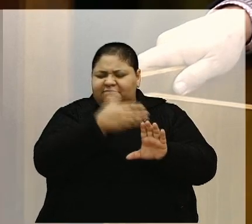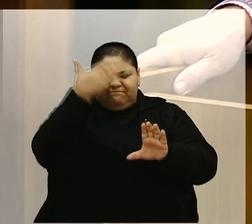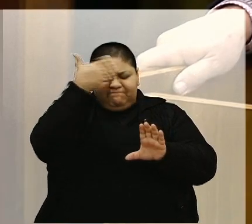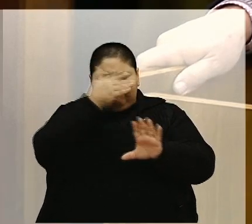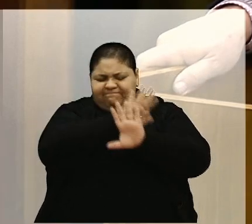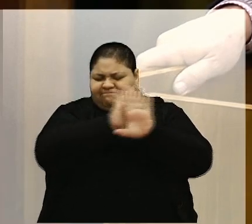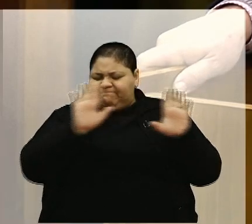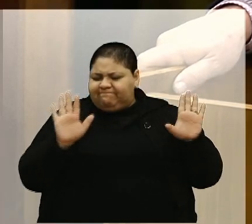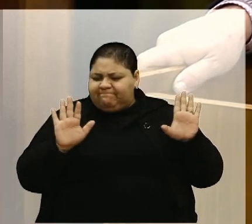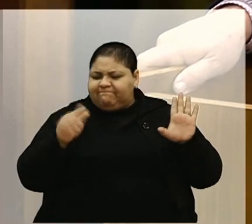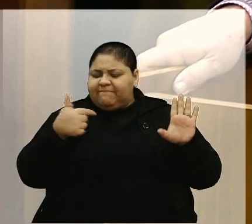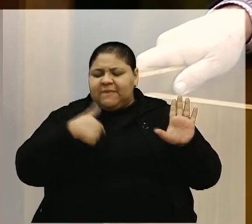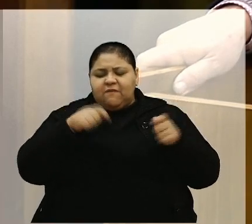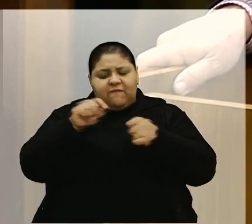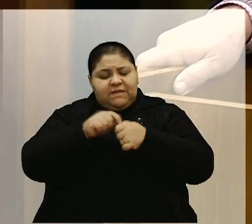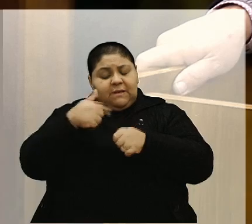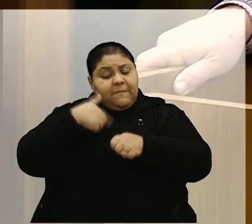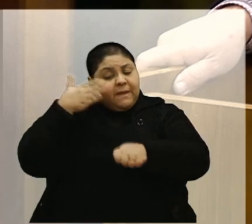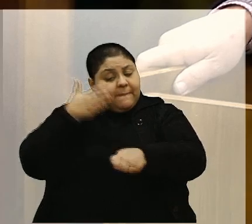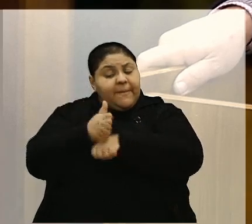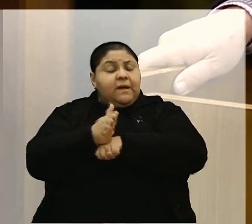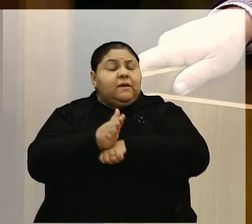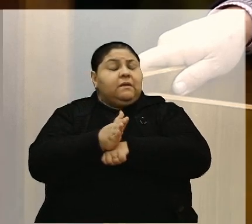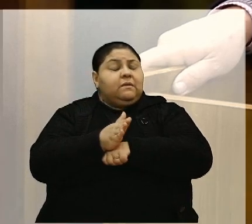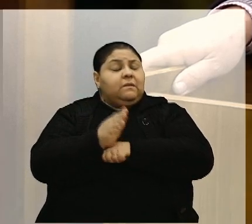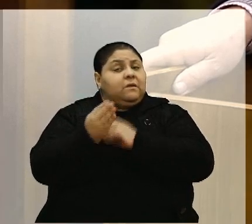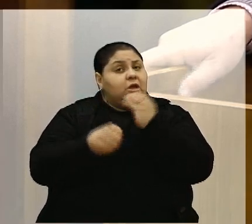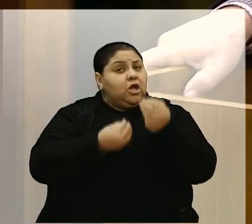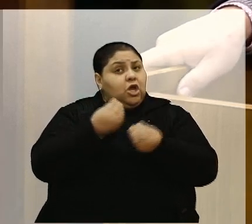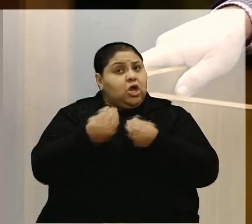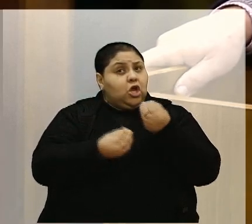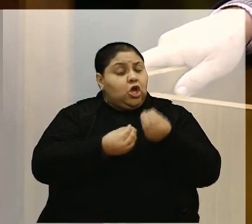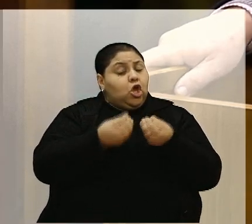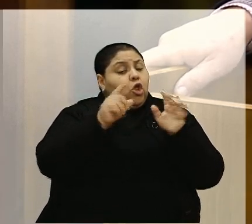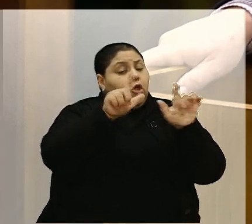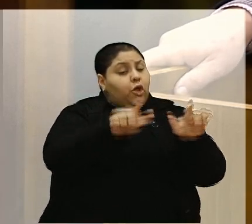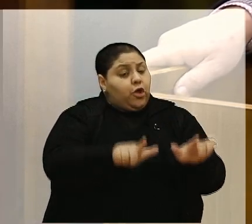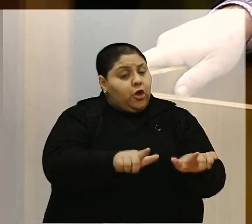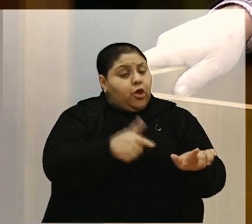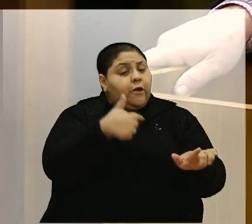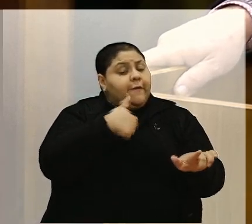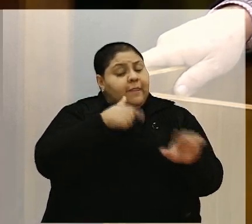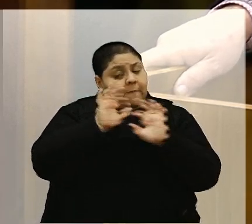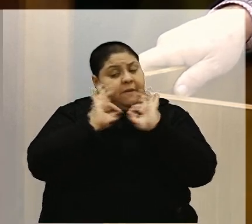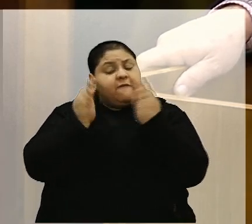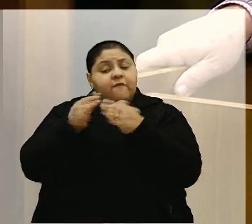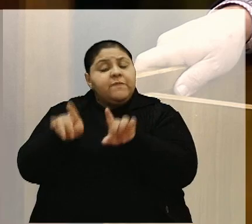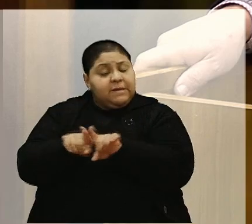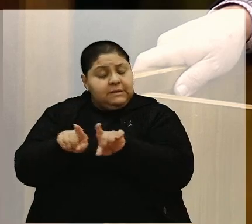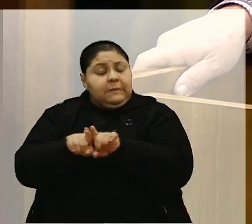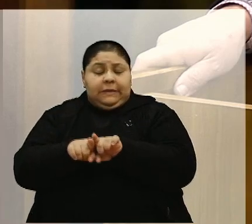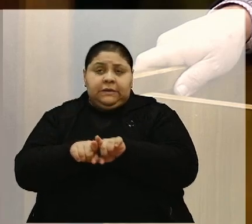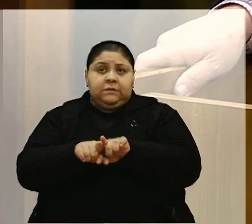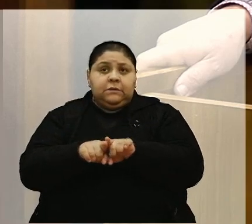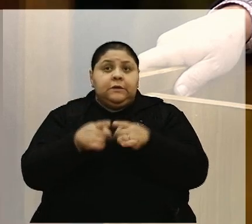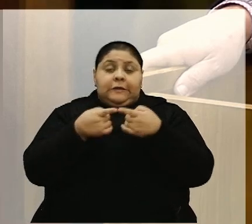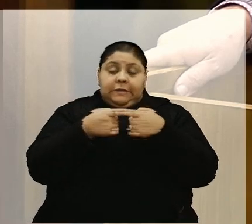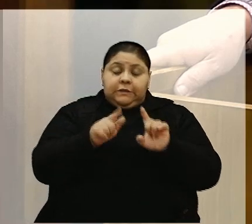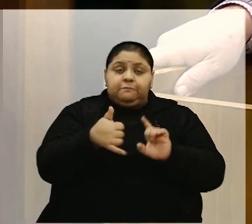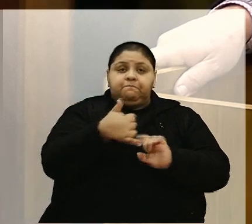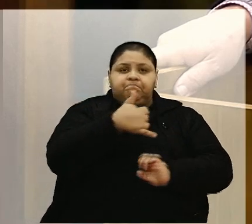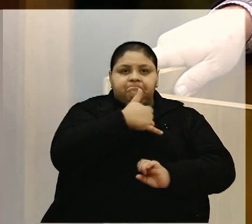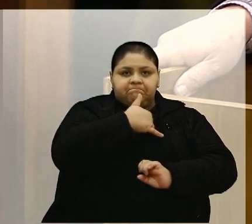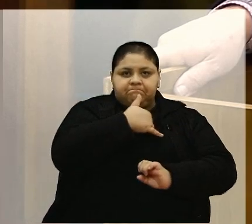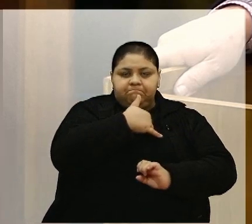estou fazendo a minha parte, como aonde eu estava e na minha família também. Mas,